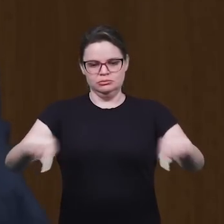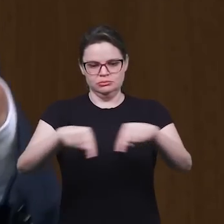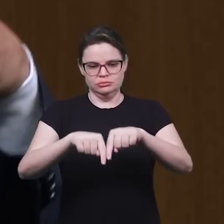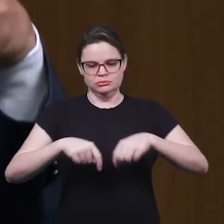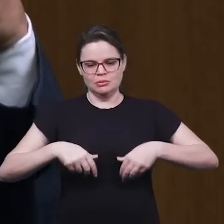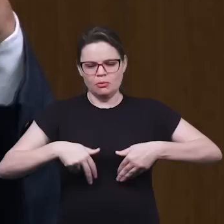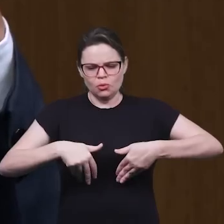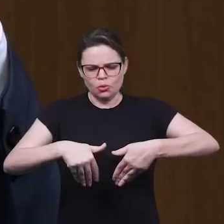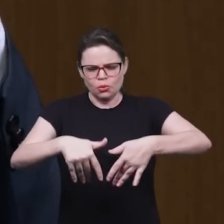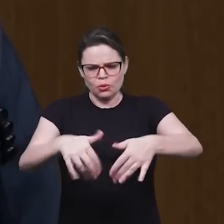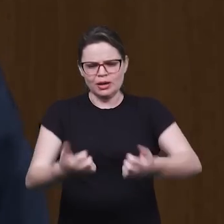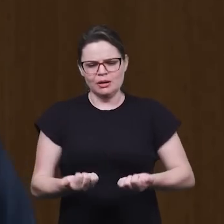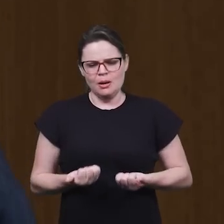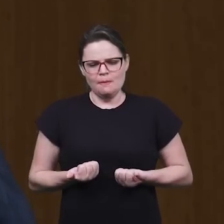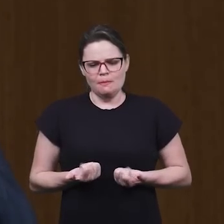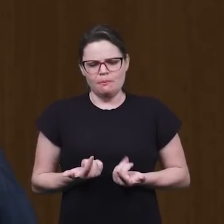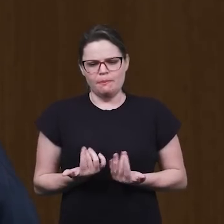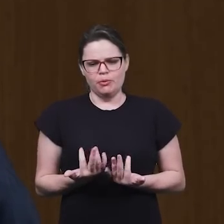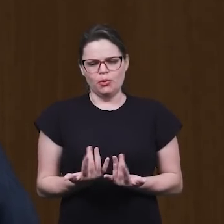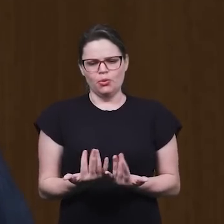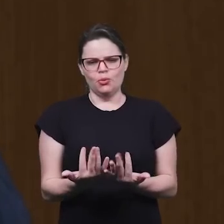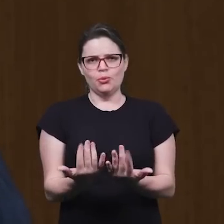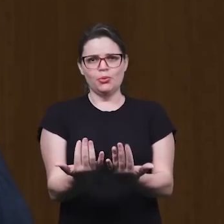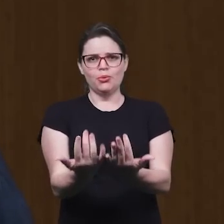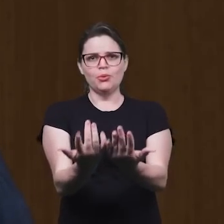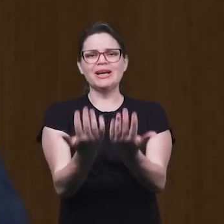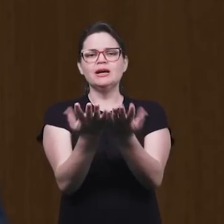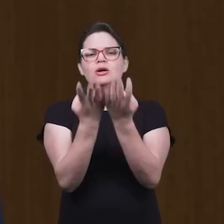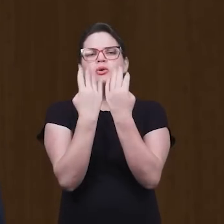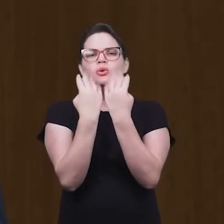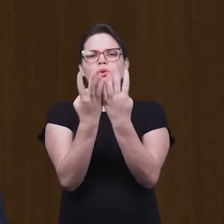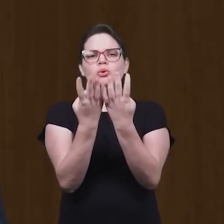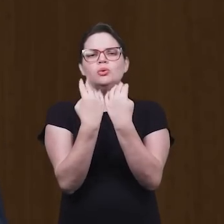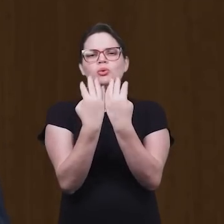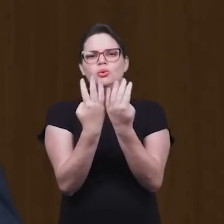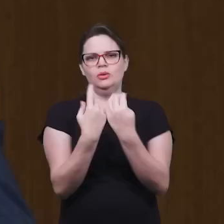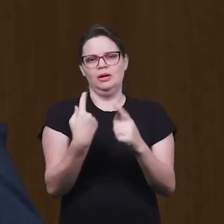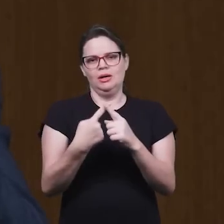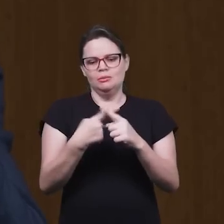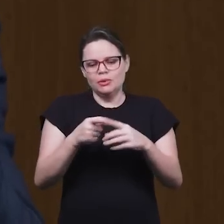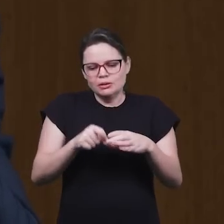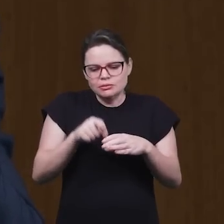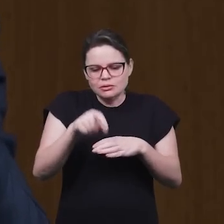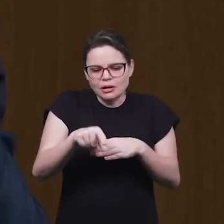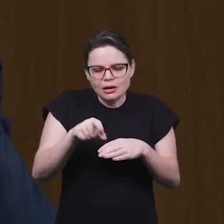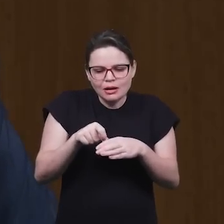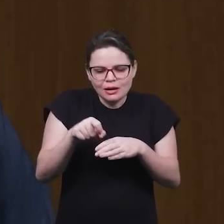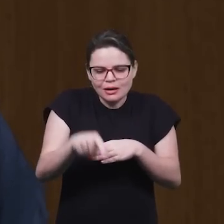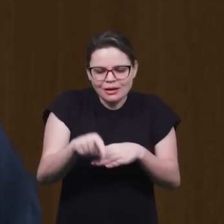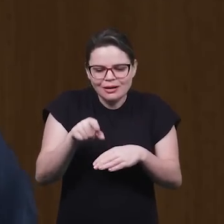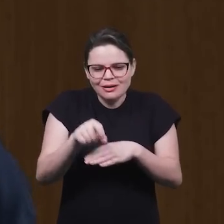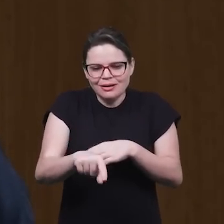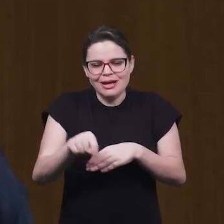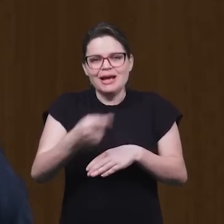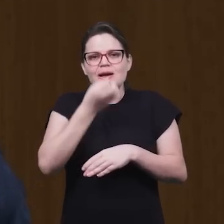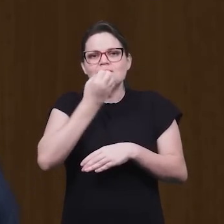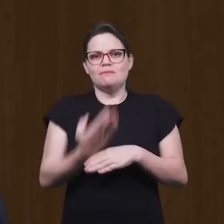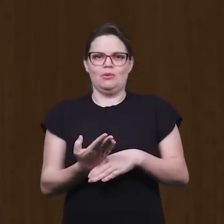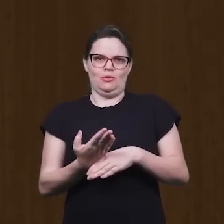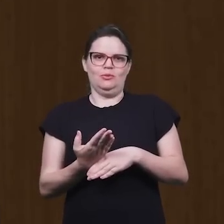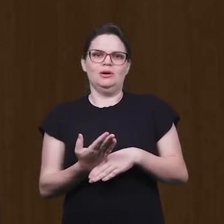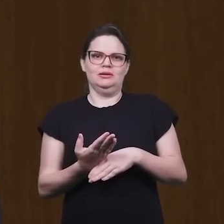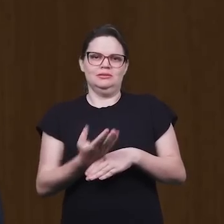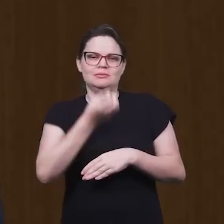germinou, uma igreja que tem um fruto, e o resultado disso é um testemunho de vida. Então, uma coisa é pregar o Evangelho, outra